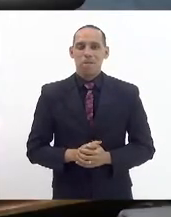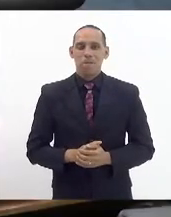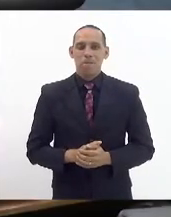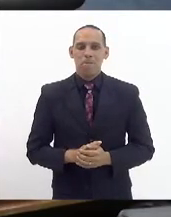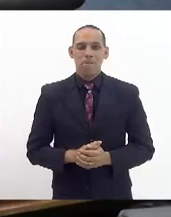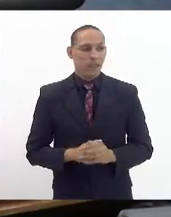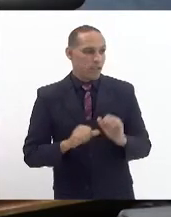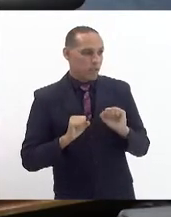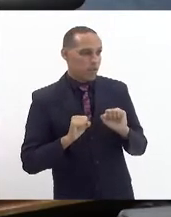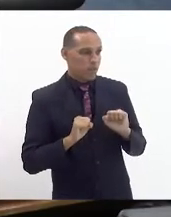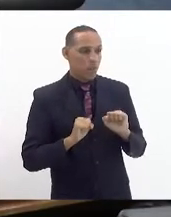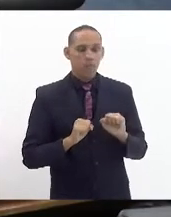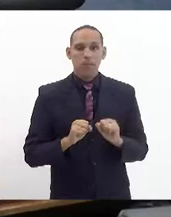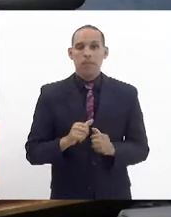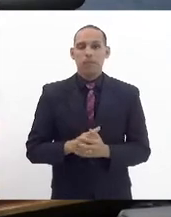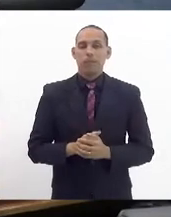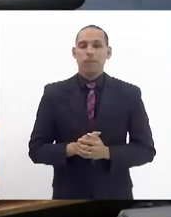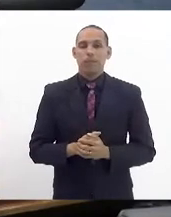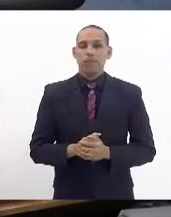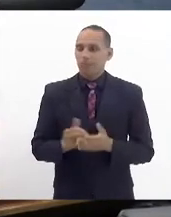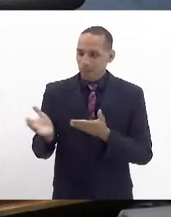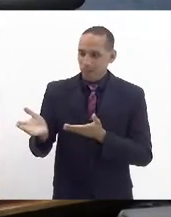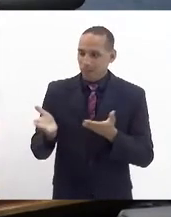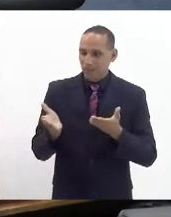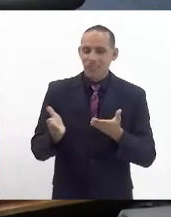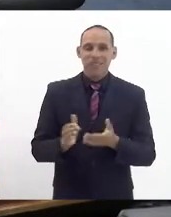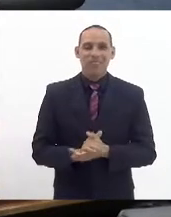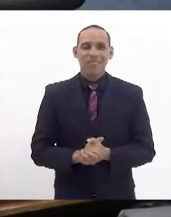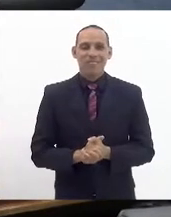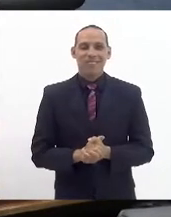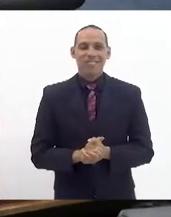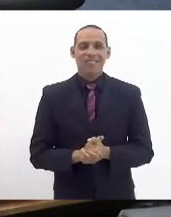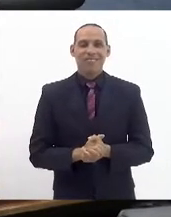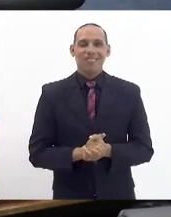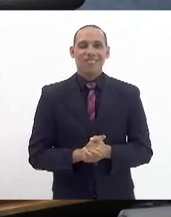Posso ir, presidente? Dois passos de elefante. Ah.